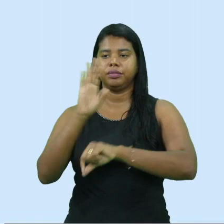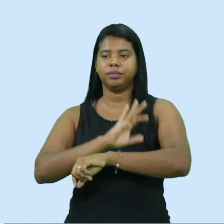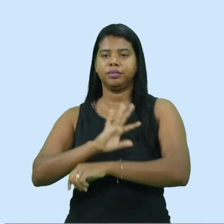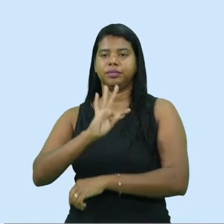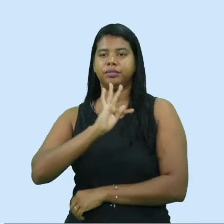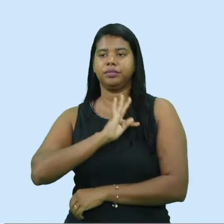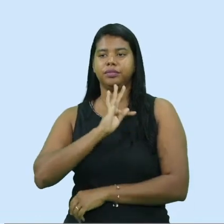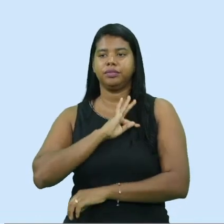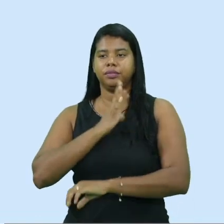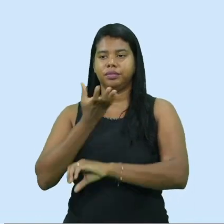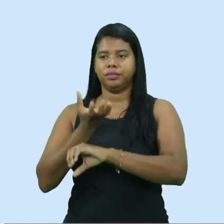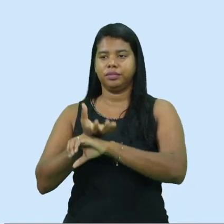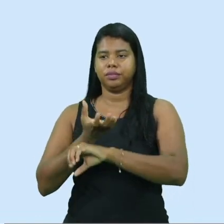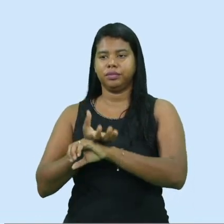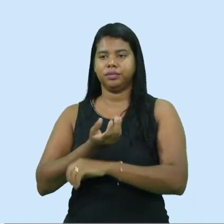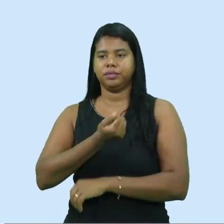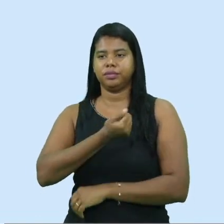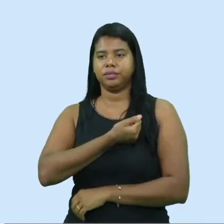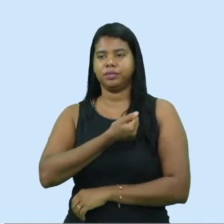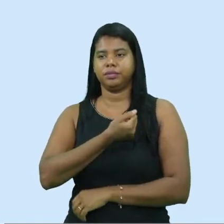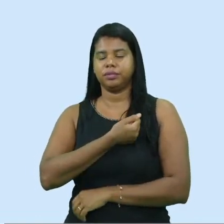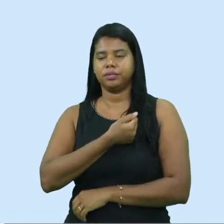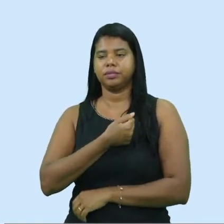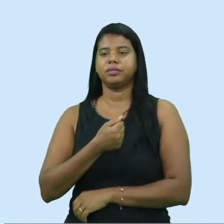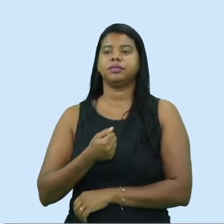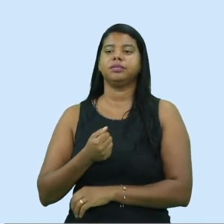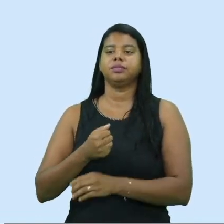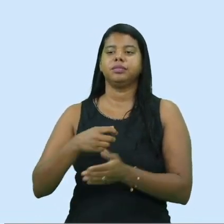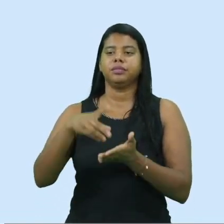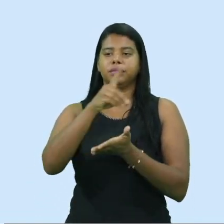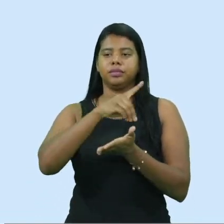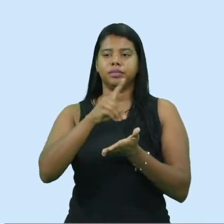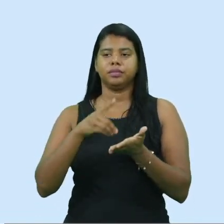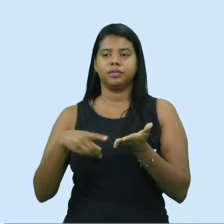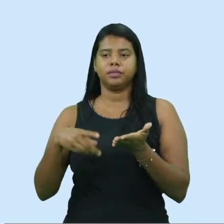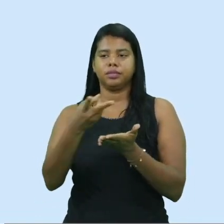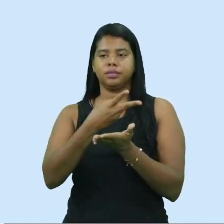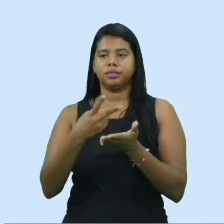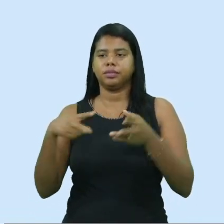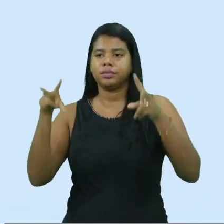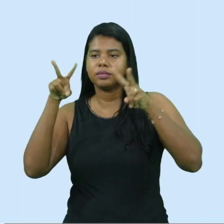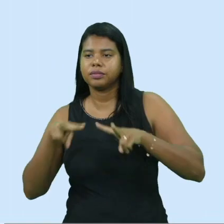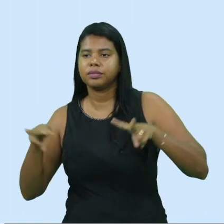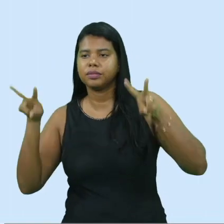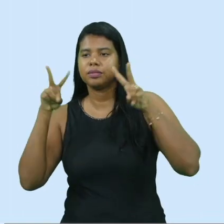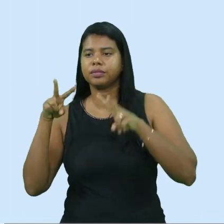na disciplina sobre fundamentos do design gráfico e composição visual.